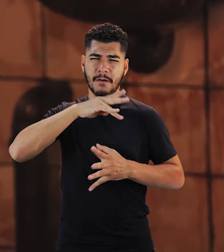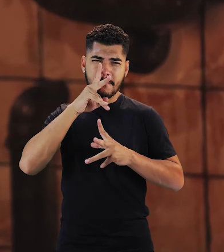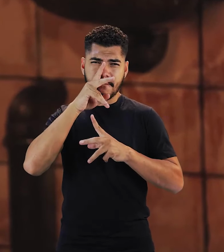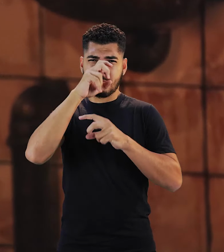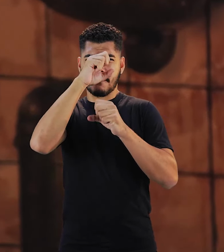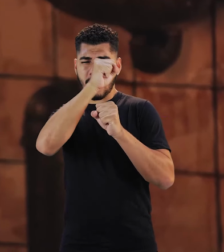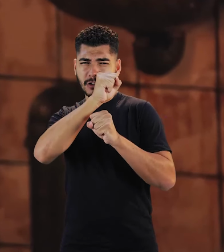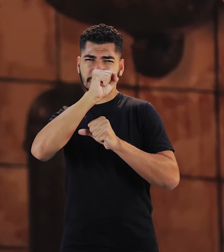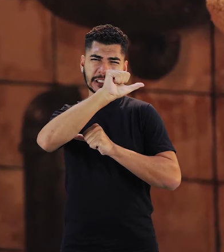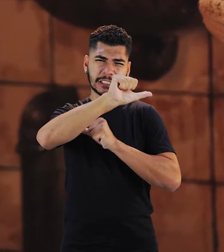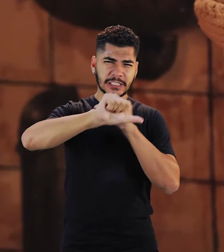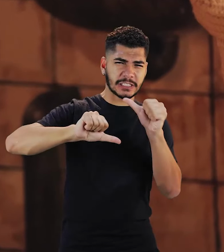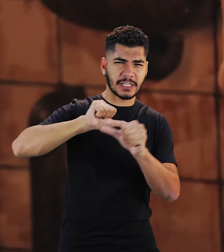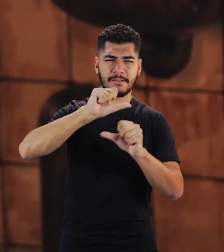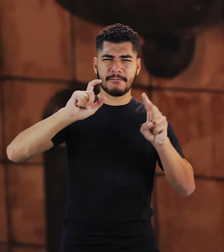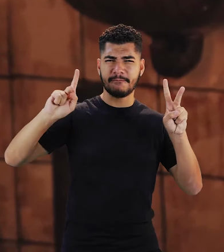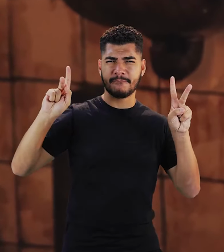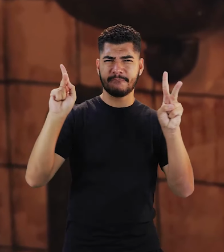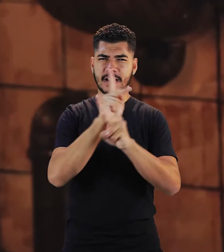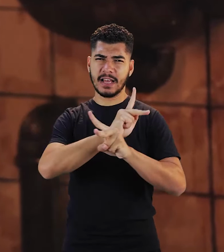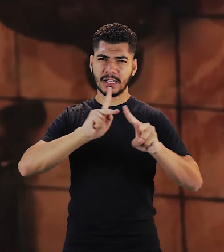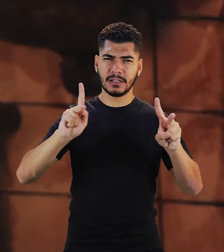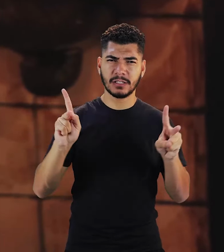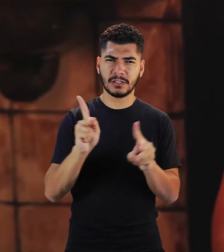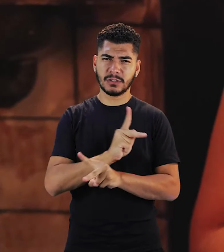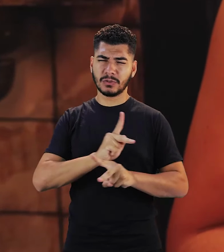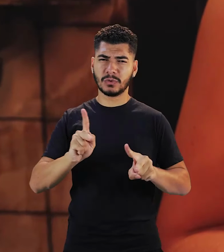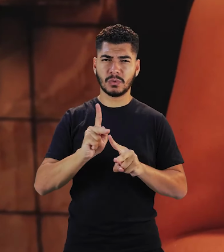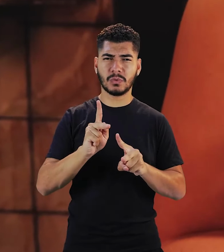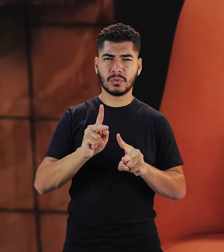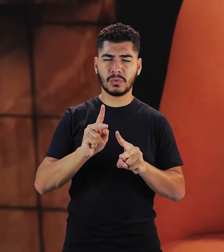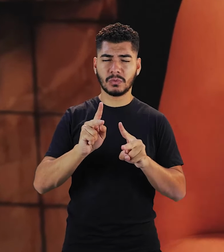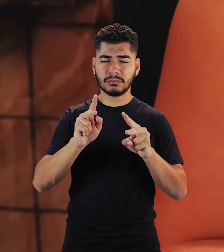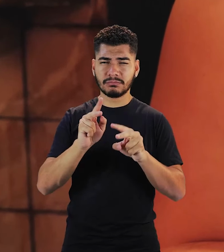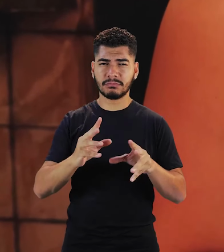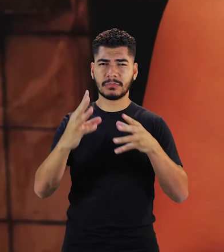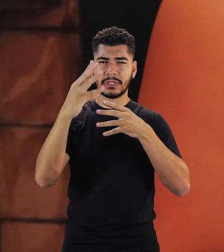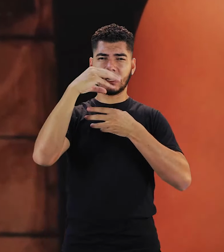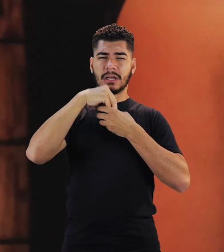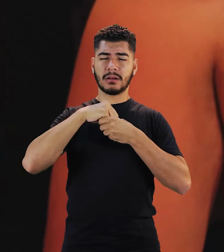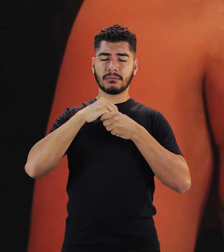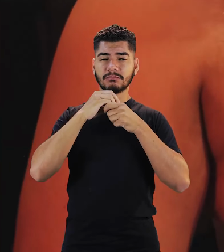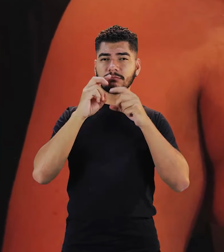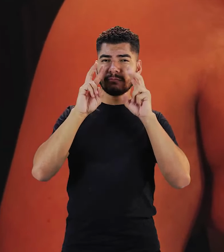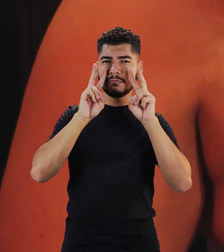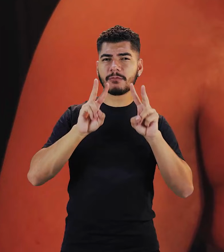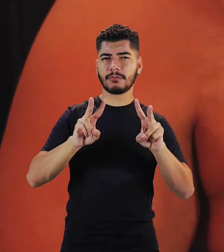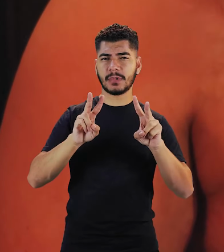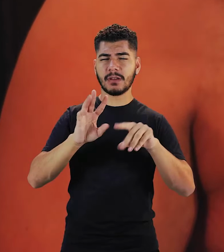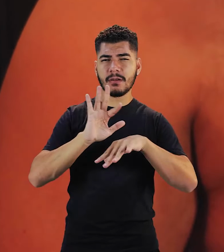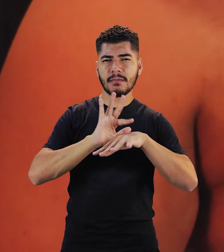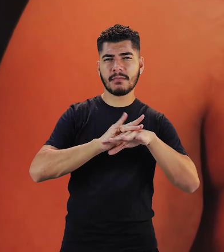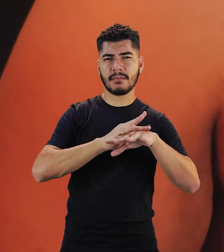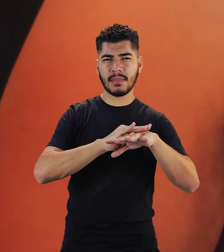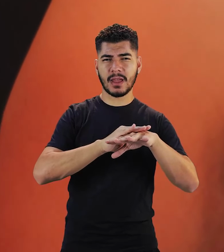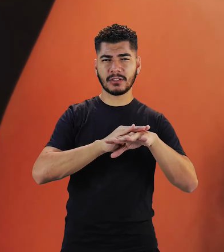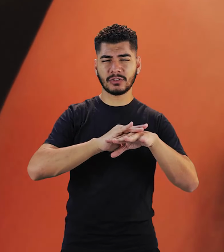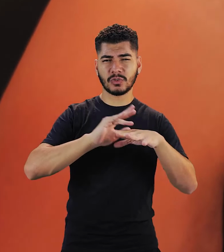ventos rancorosos do céu, mergulhava diante dos seus olhos nas águas da peste. E ele nada podia contra esse